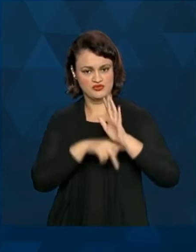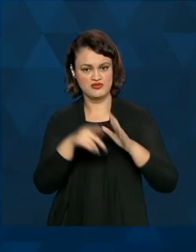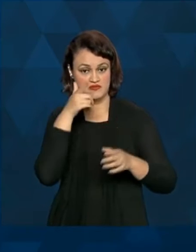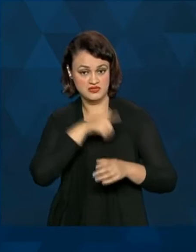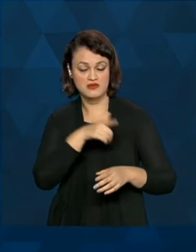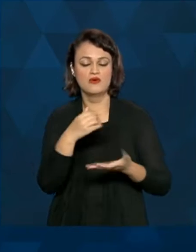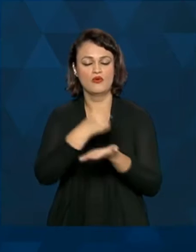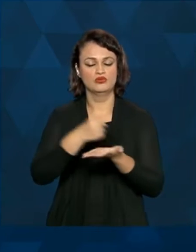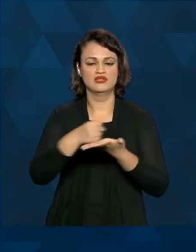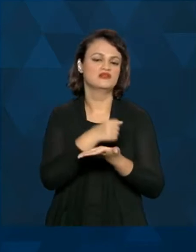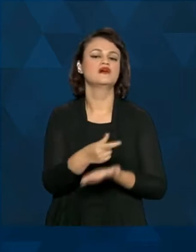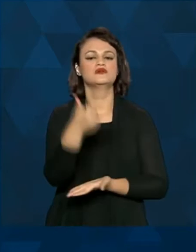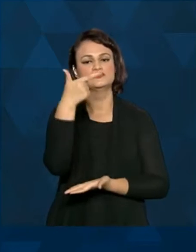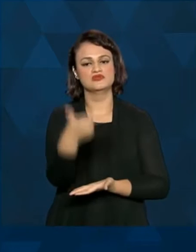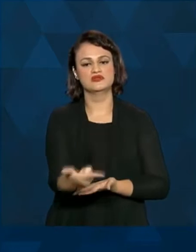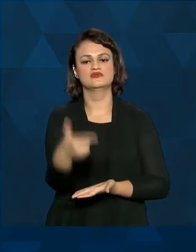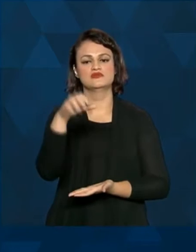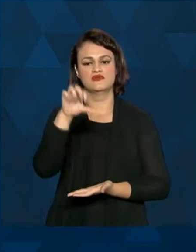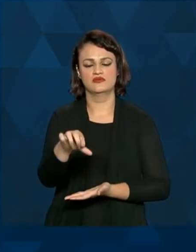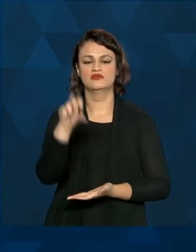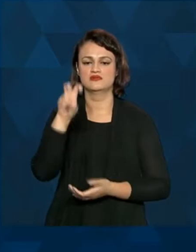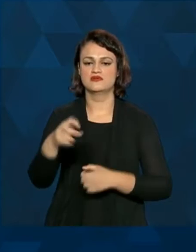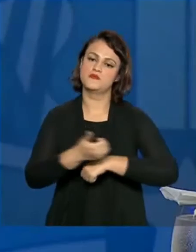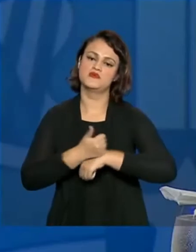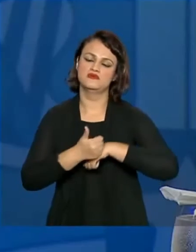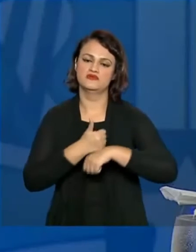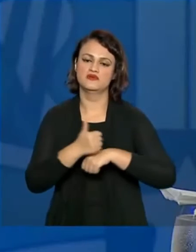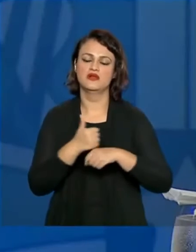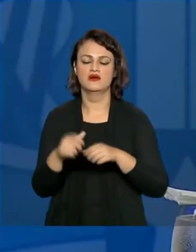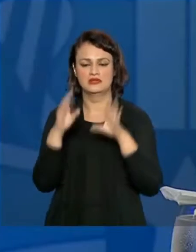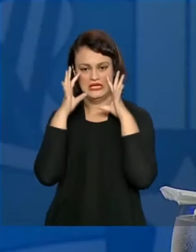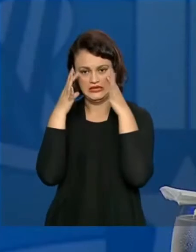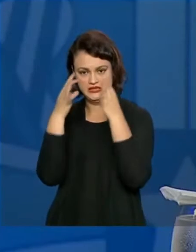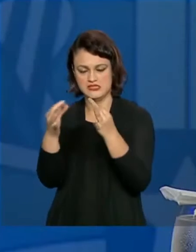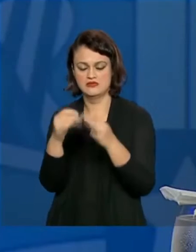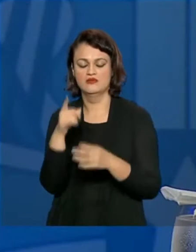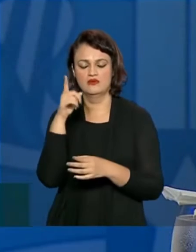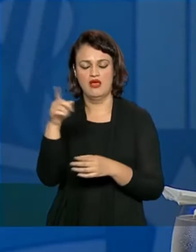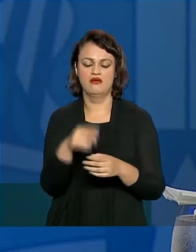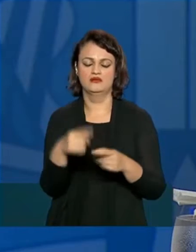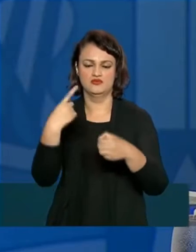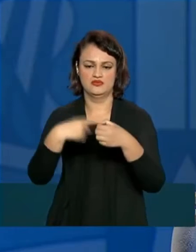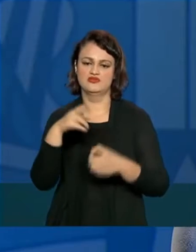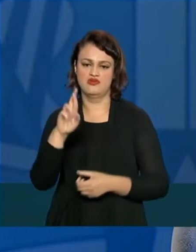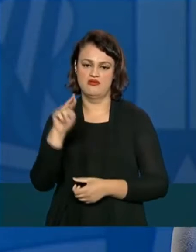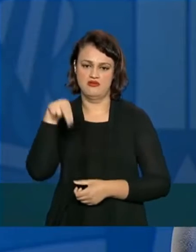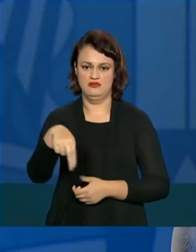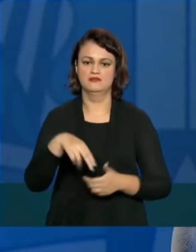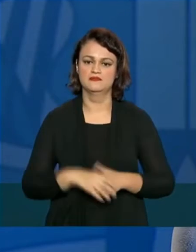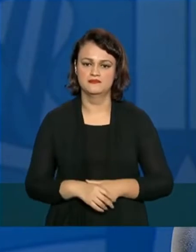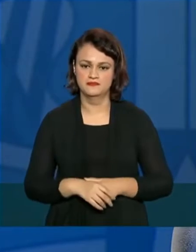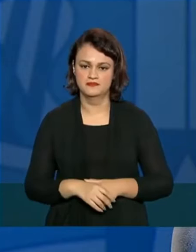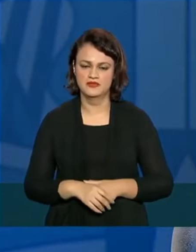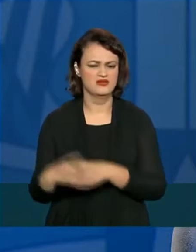foram contratados 295 profissionais que estão atuando na atenção primária no estado do Rio Grande do Norte, em